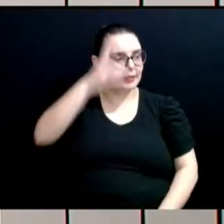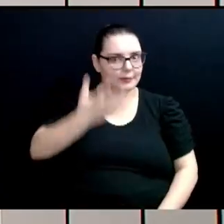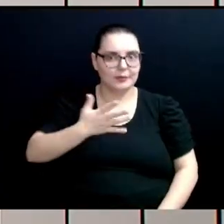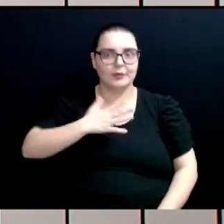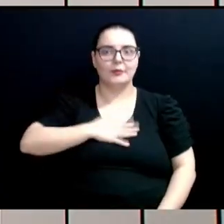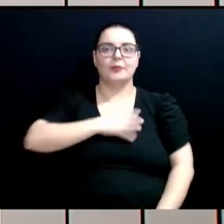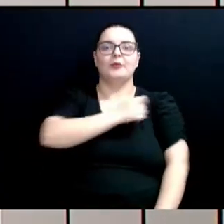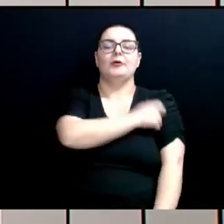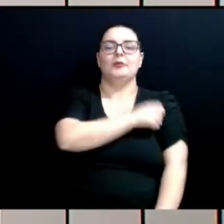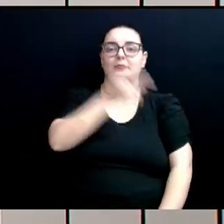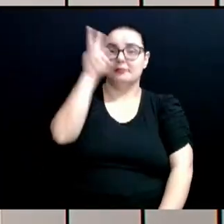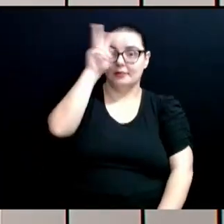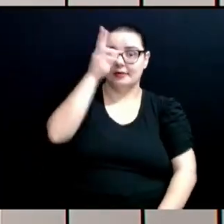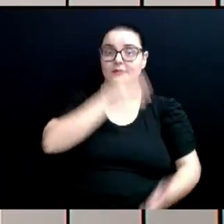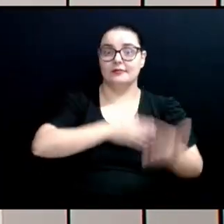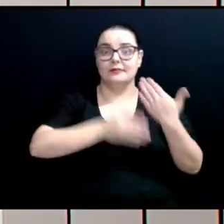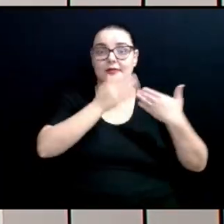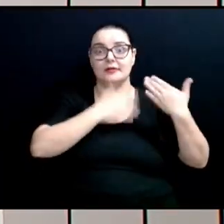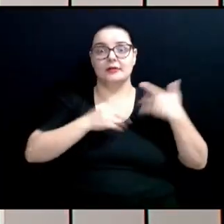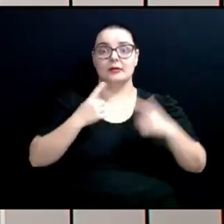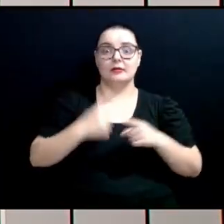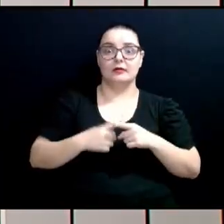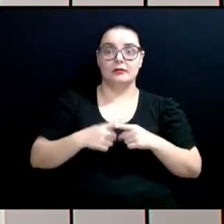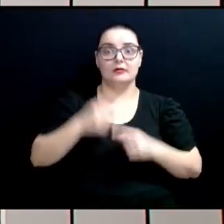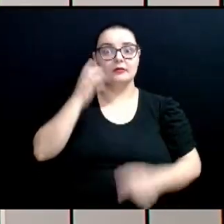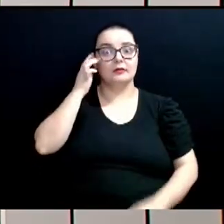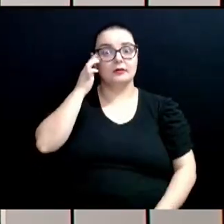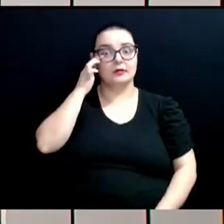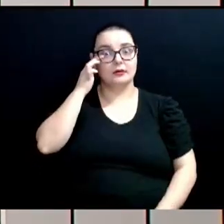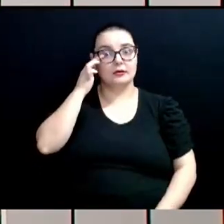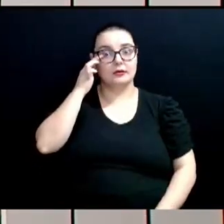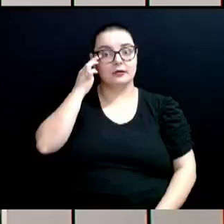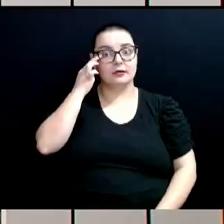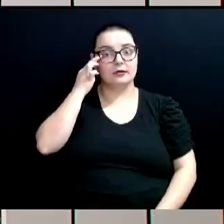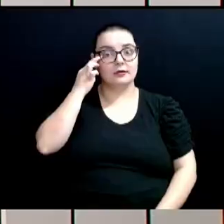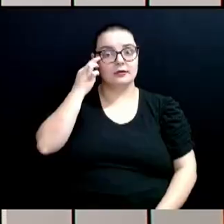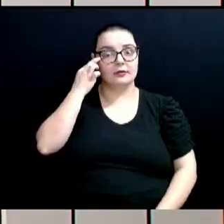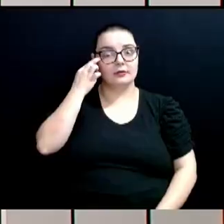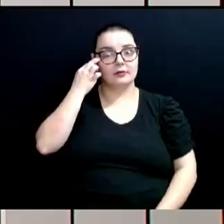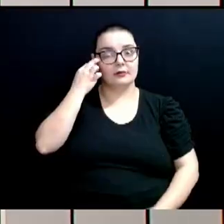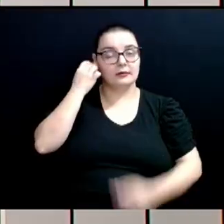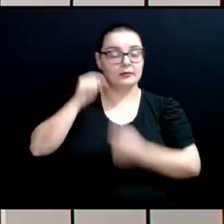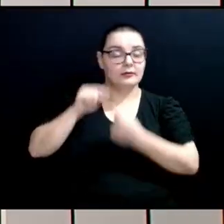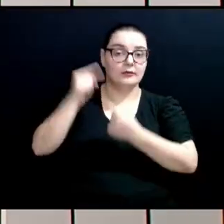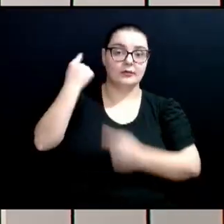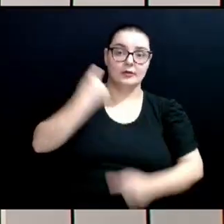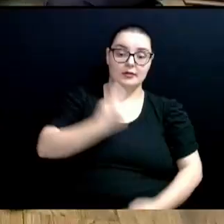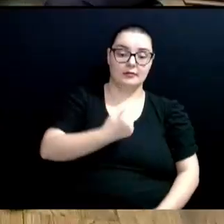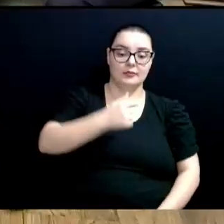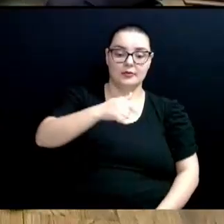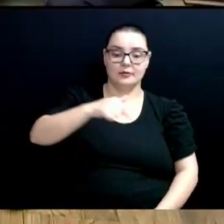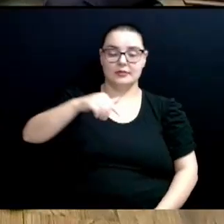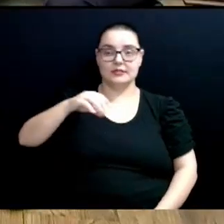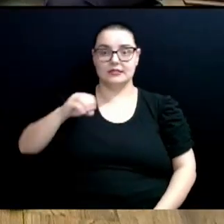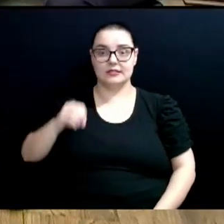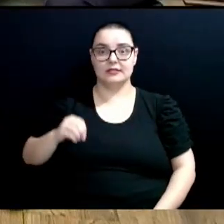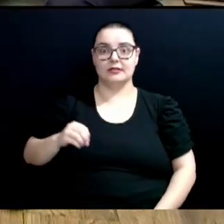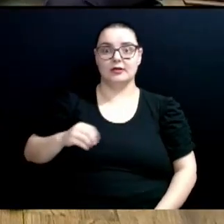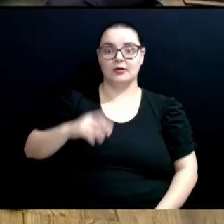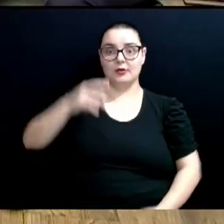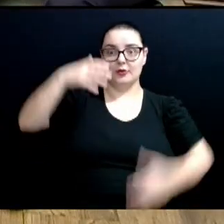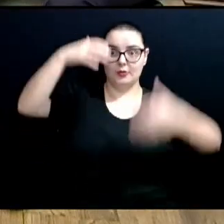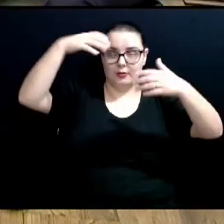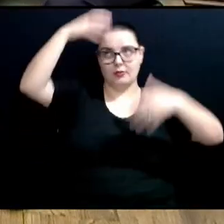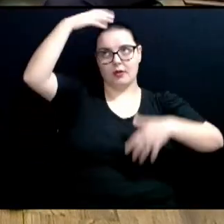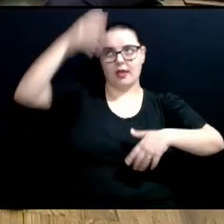história, tá? Porque voltando lá para 1700, relembrando o rei Luís XIV na França, conhecido